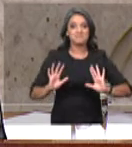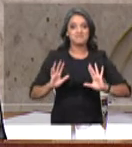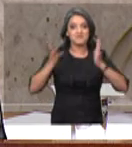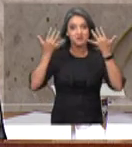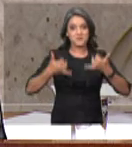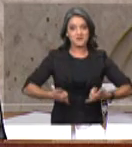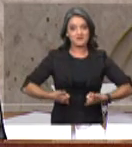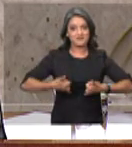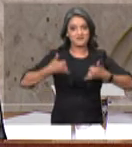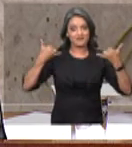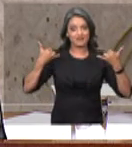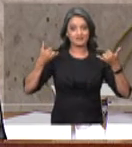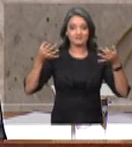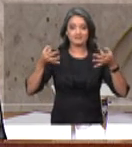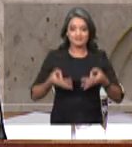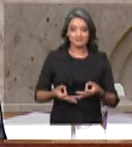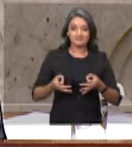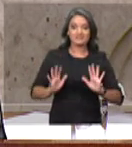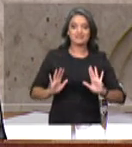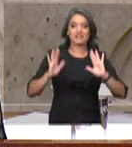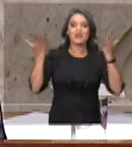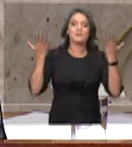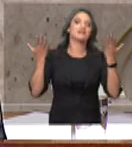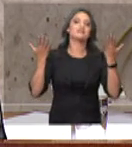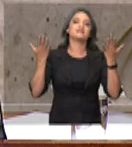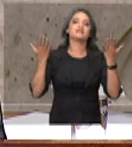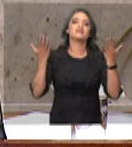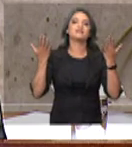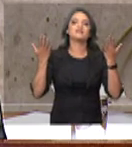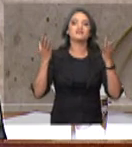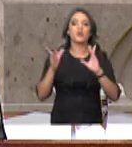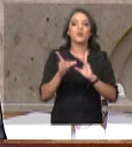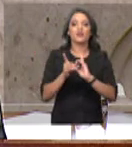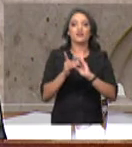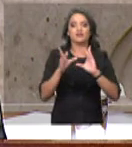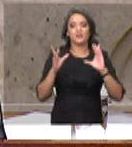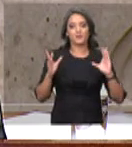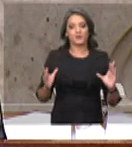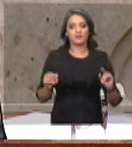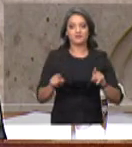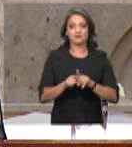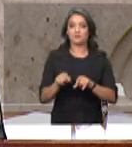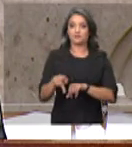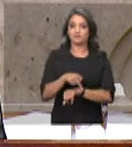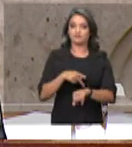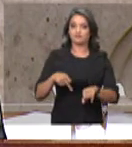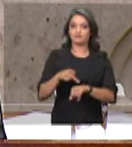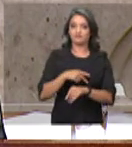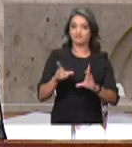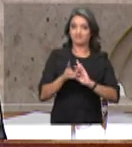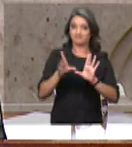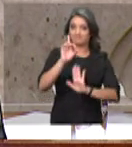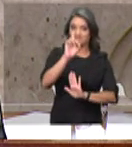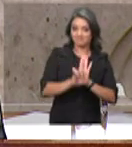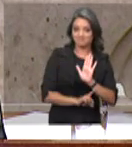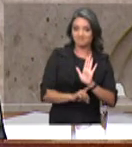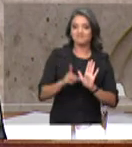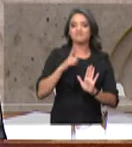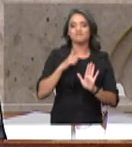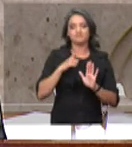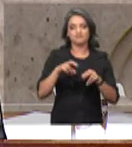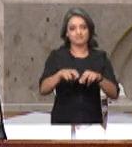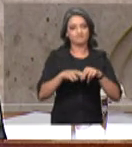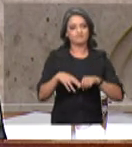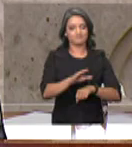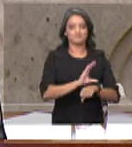cívica de celebração da nossa democracia e do Estado democrático de direito consagrado no